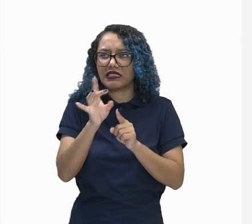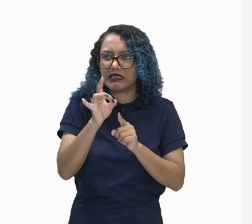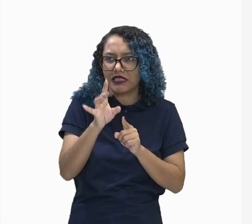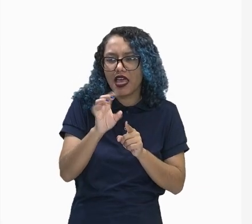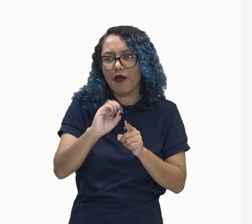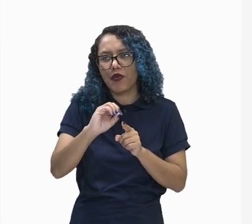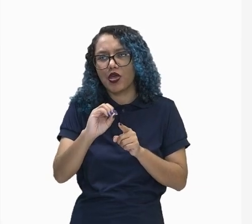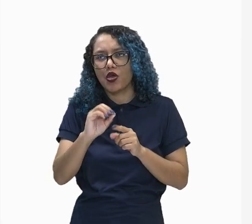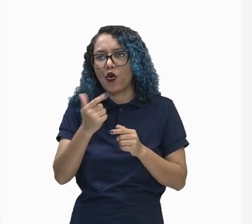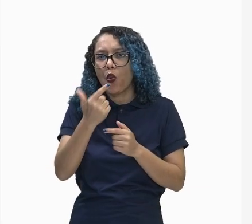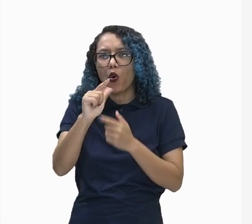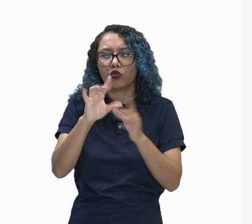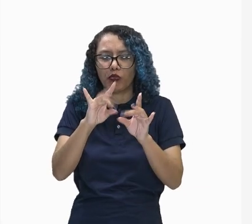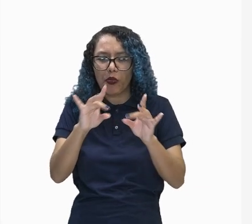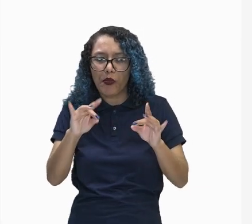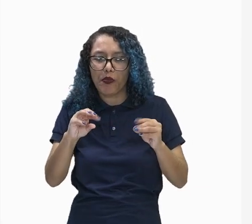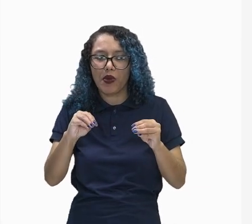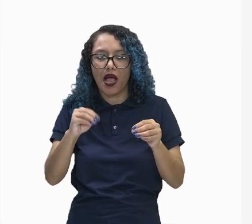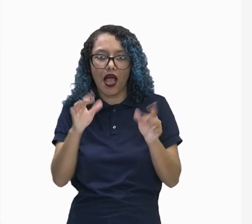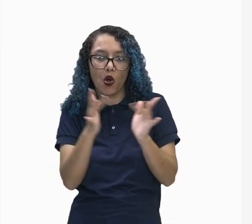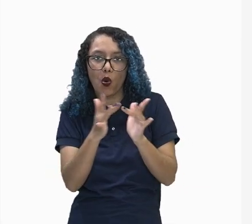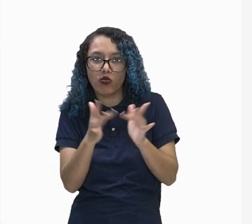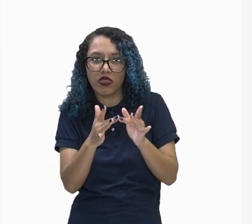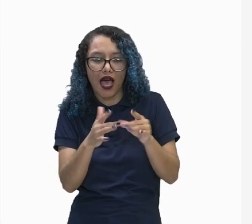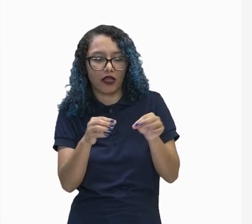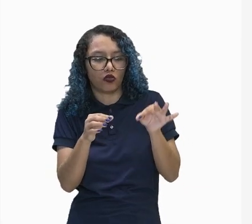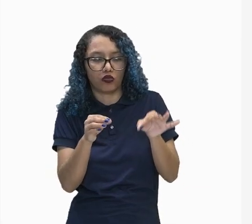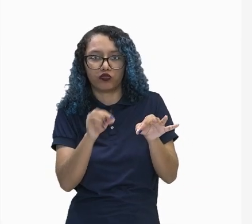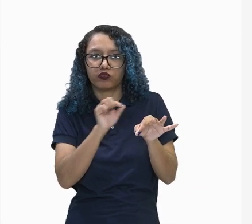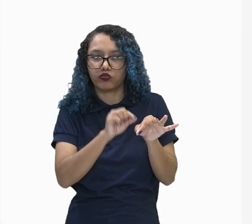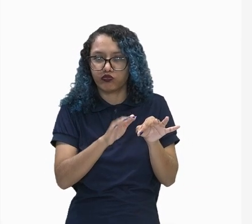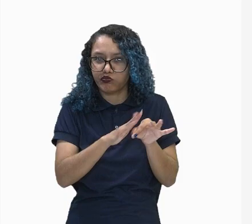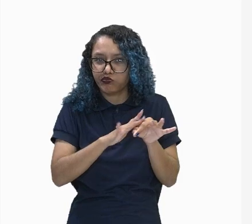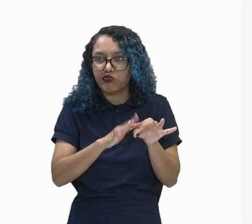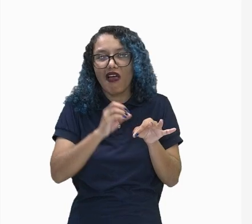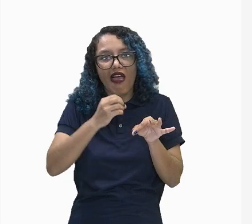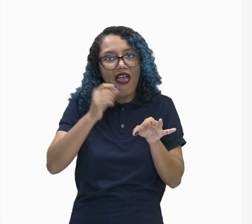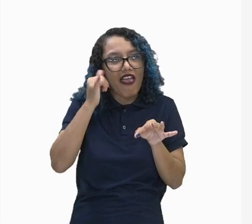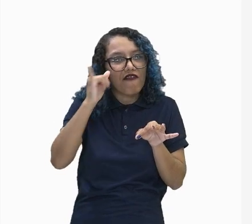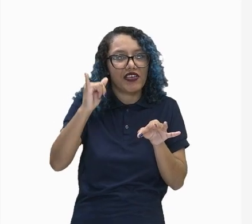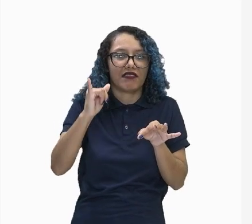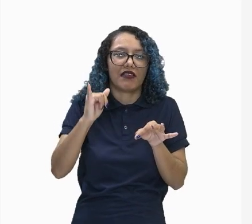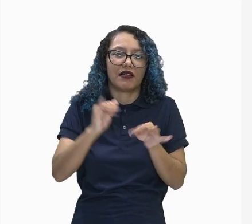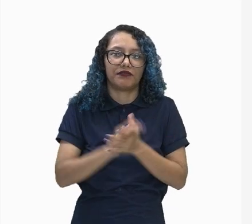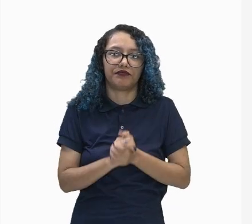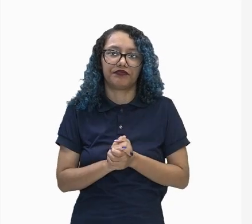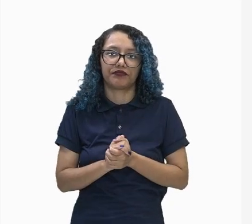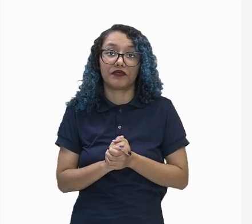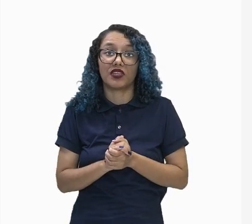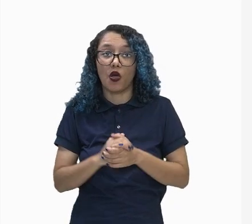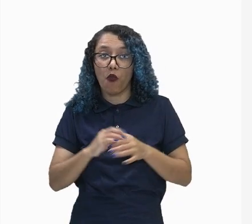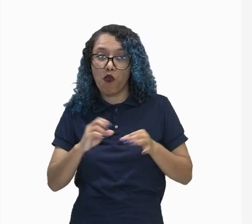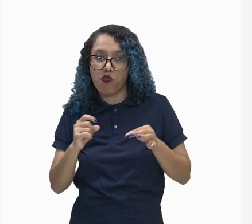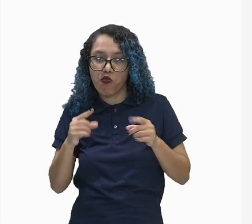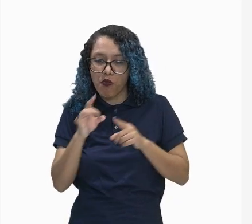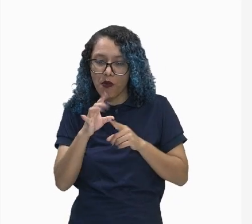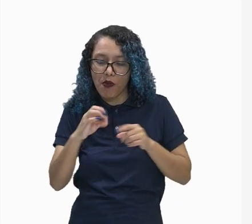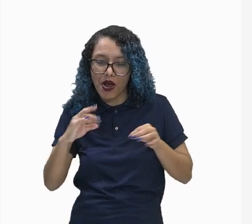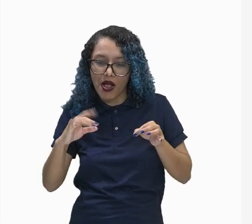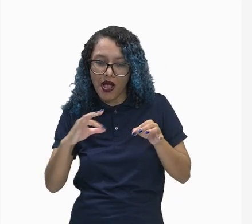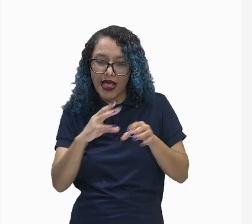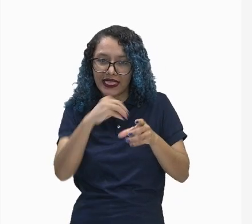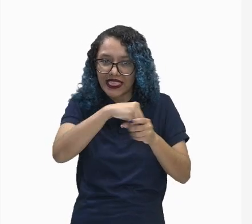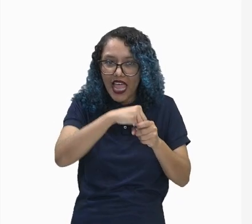corporais entrem em contato com a vagina. Como os espermatozoides não são liberados no interior do sistema genital